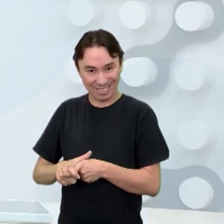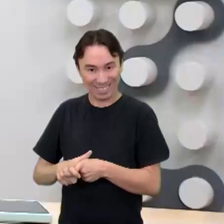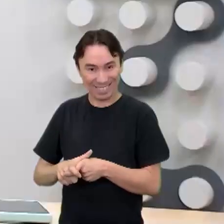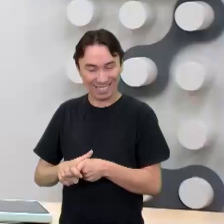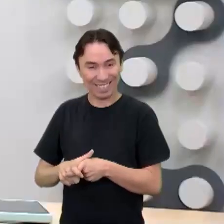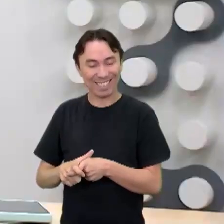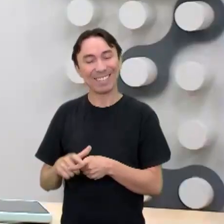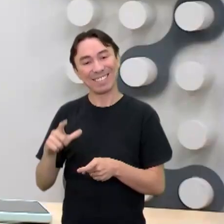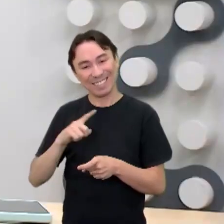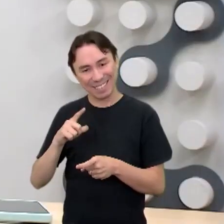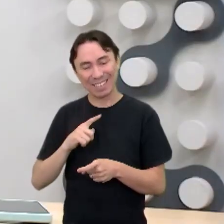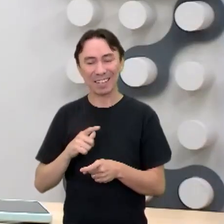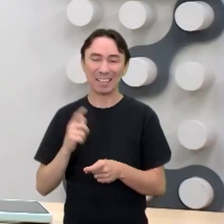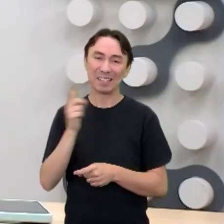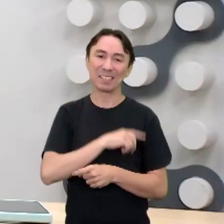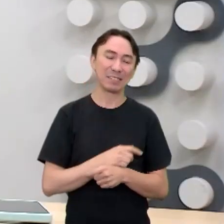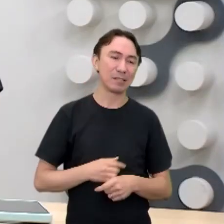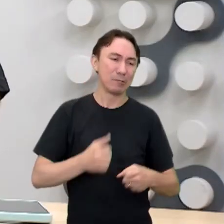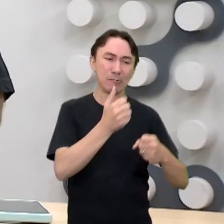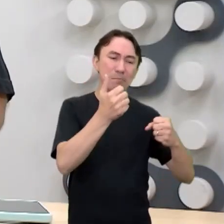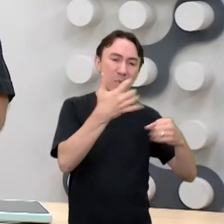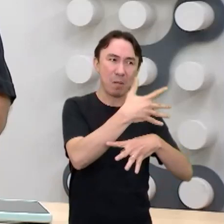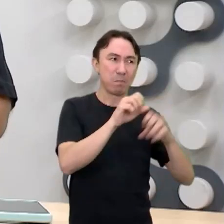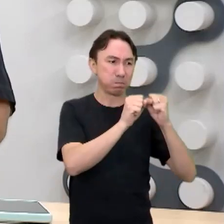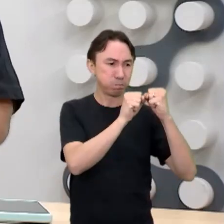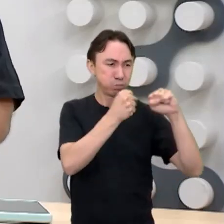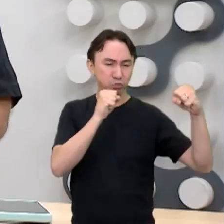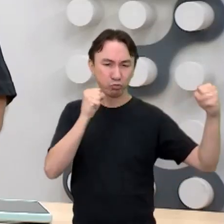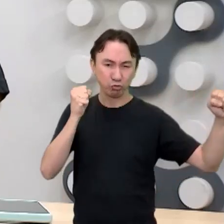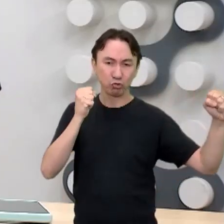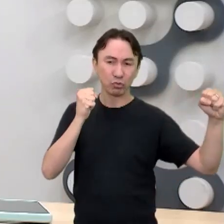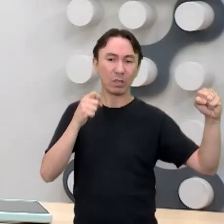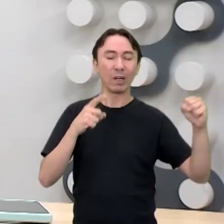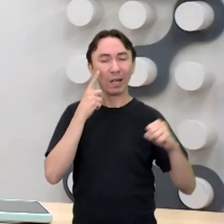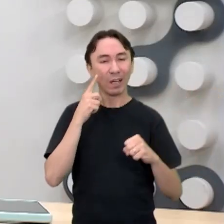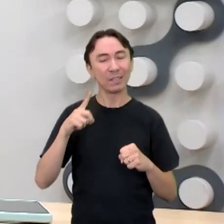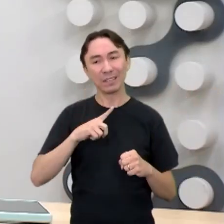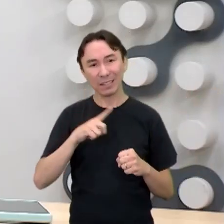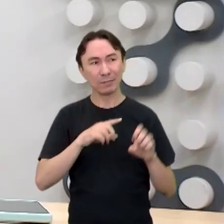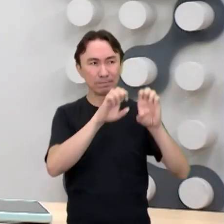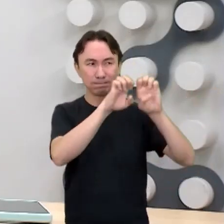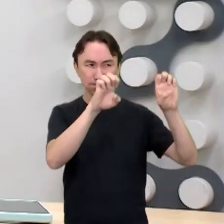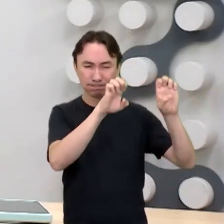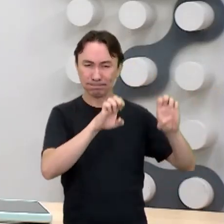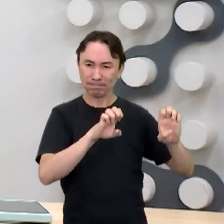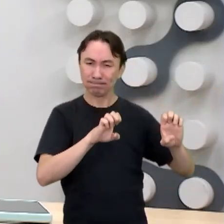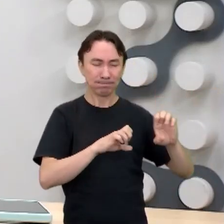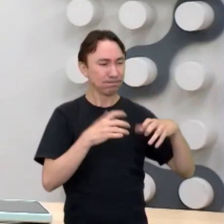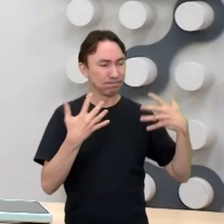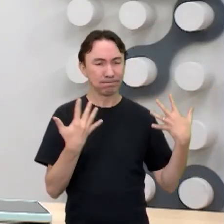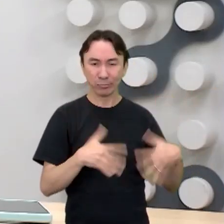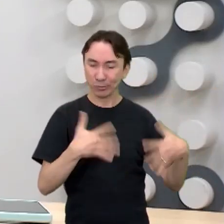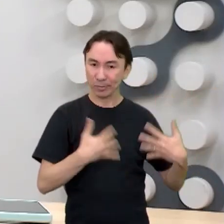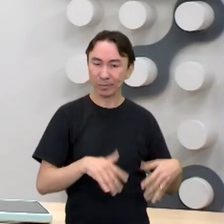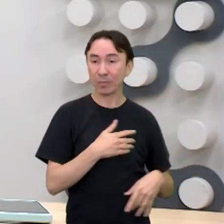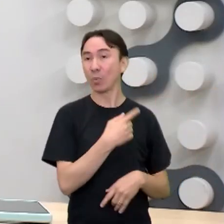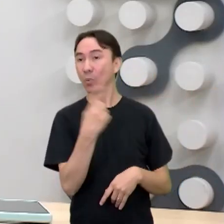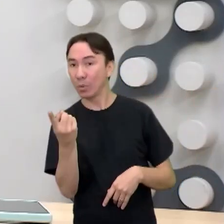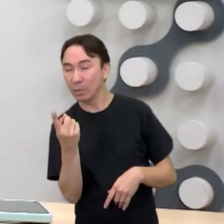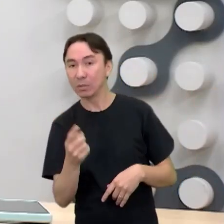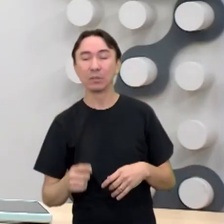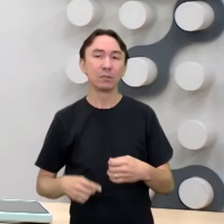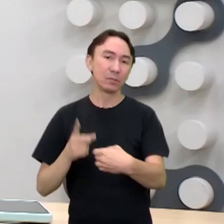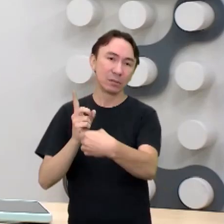entre as cidades, né, de maior porte, né, com maior infraestrutura, com cidades aí com um menos